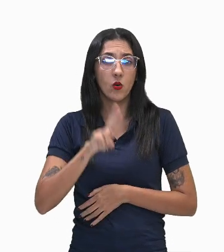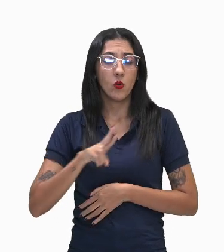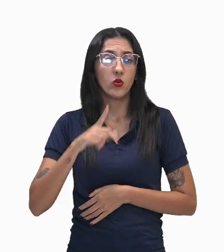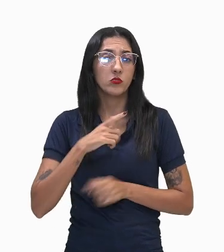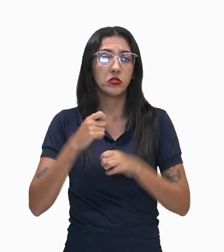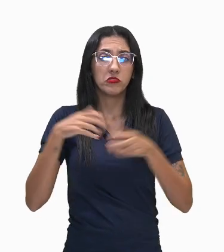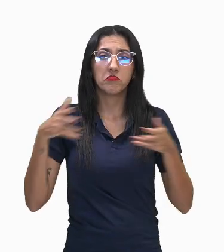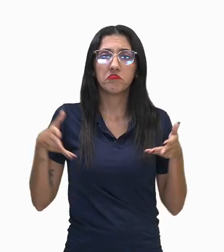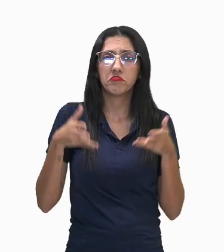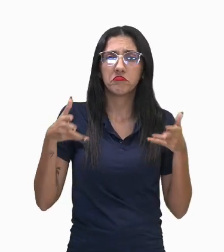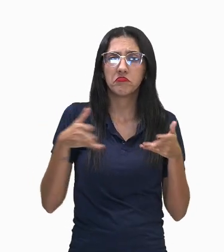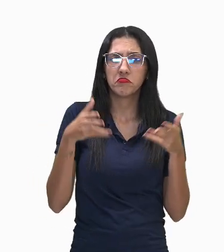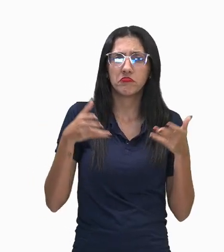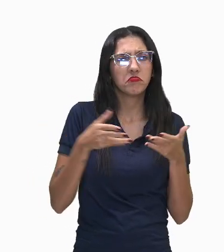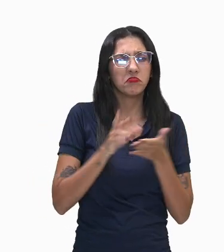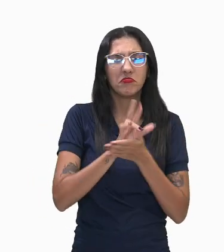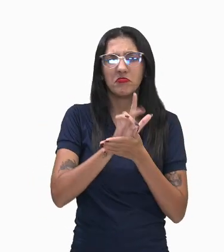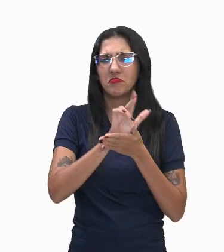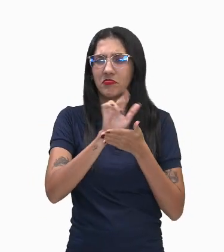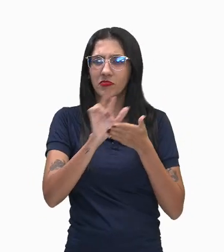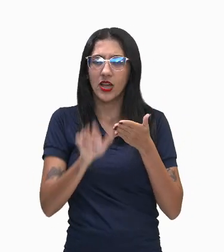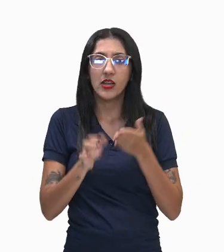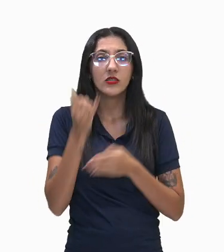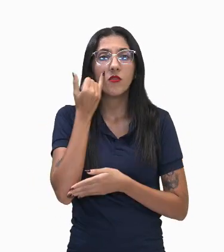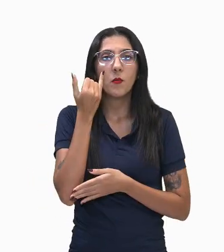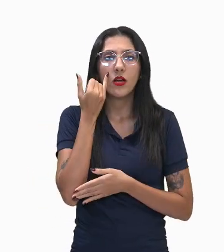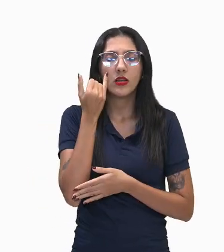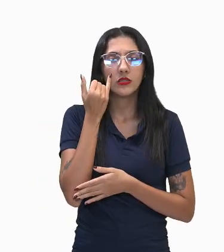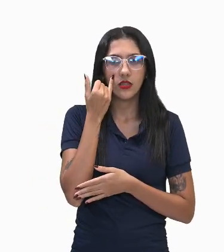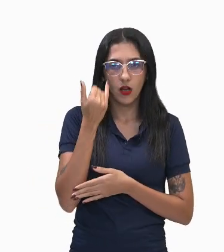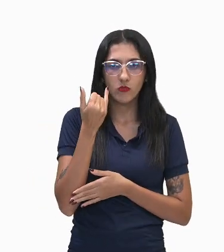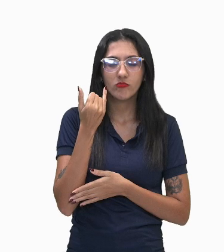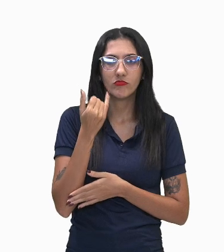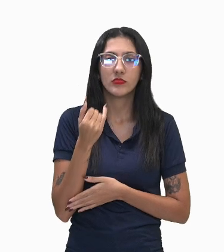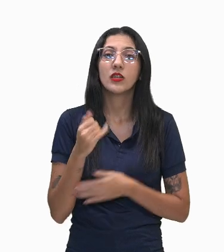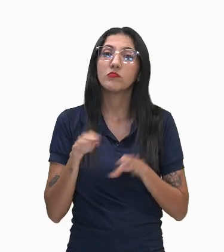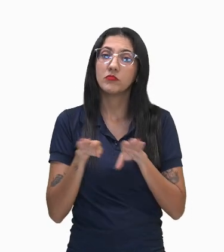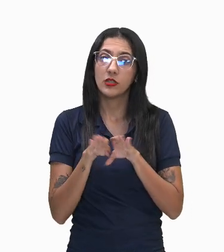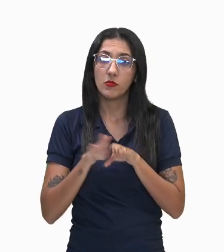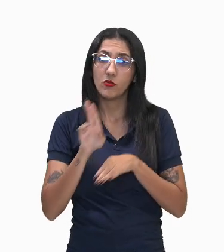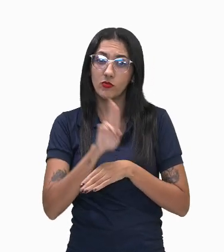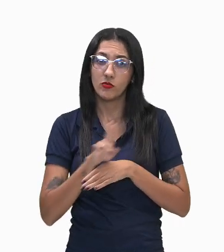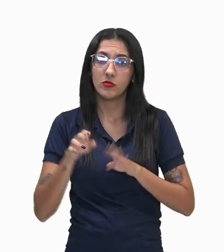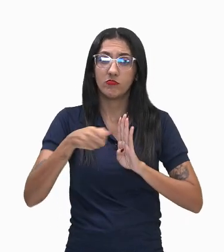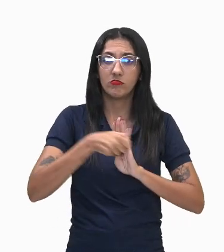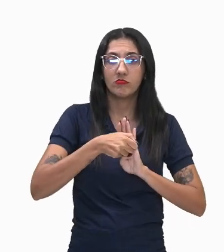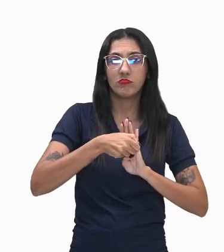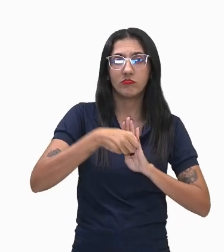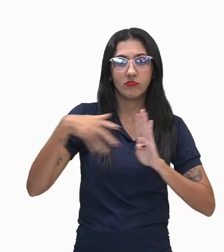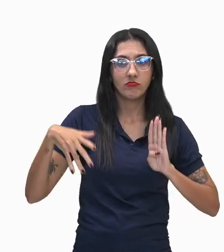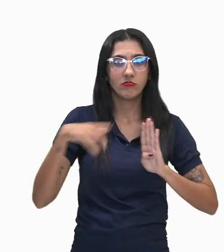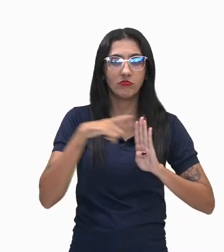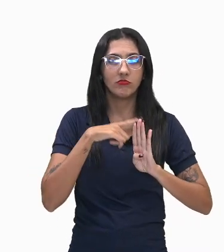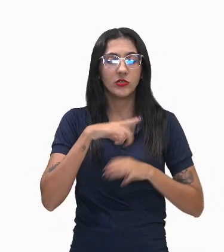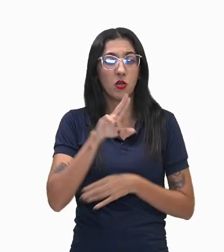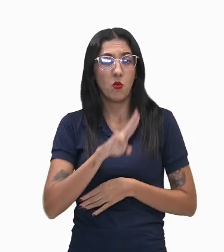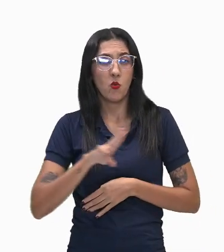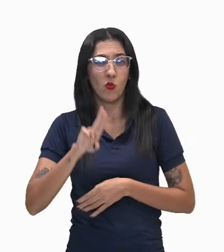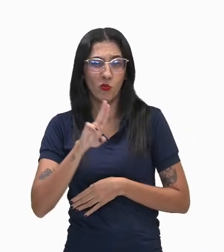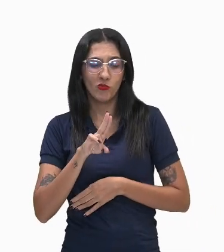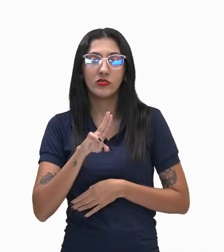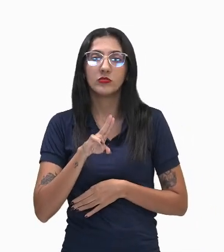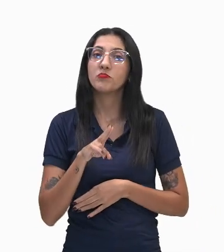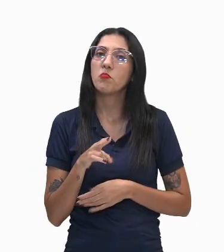promover variedade no texto, dentre as figuras retóricas disponíveis na língua.